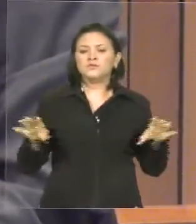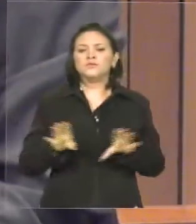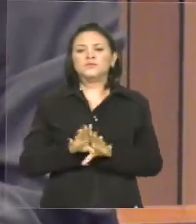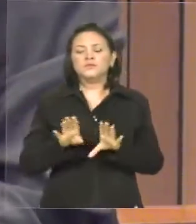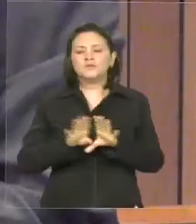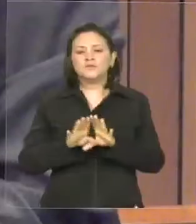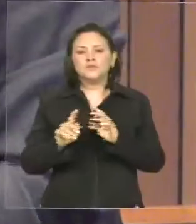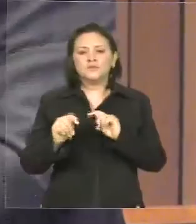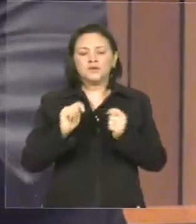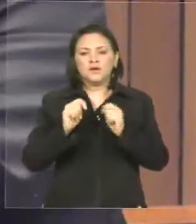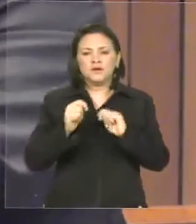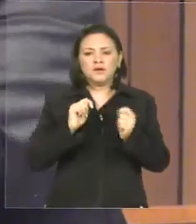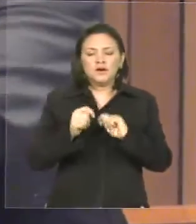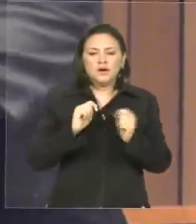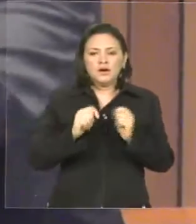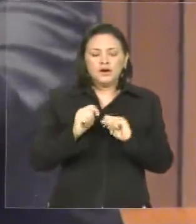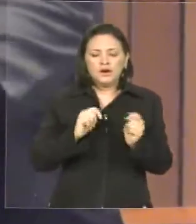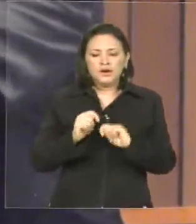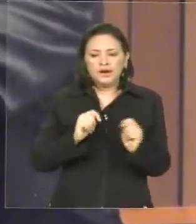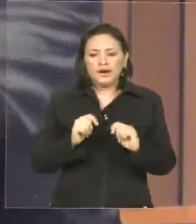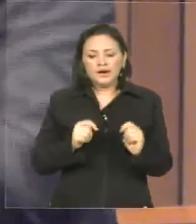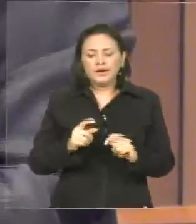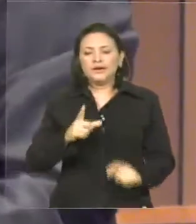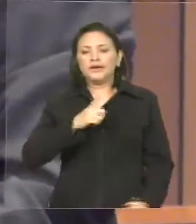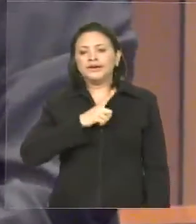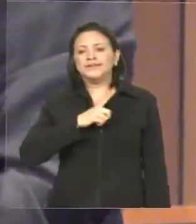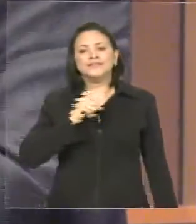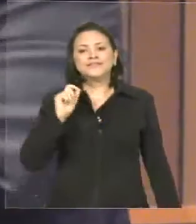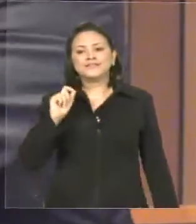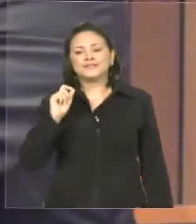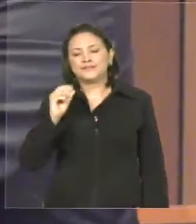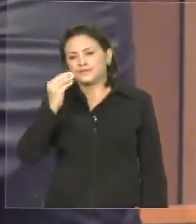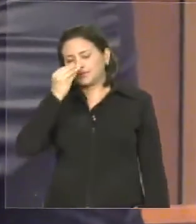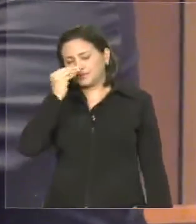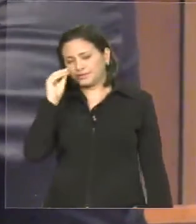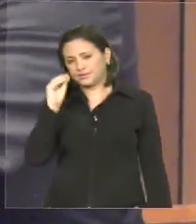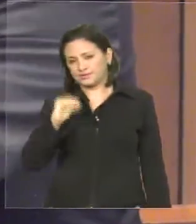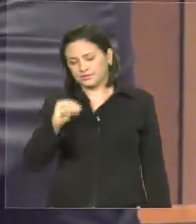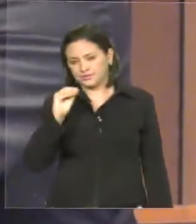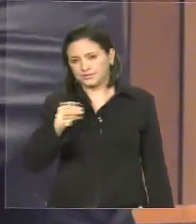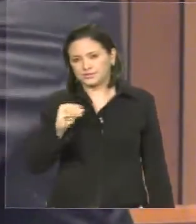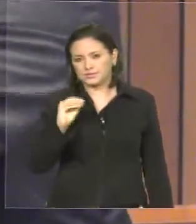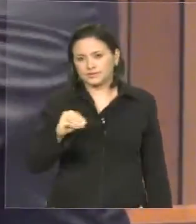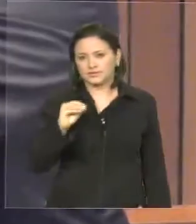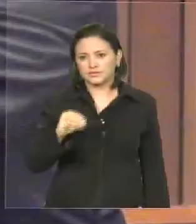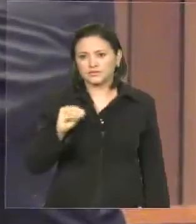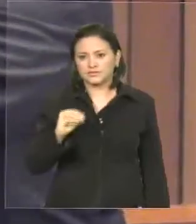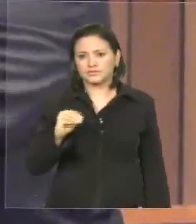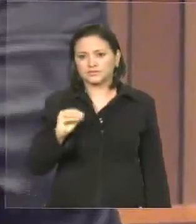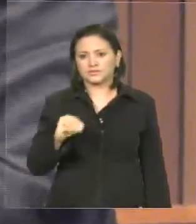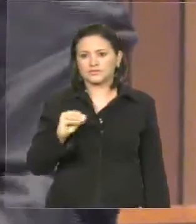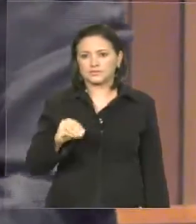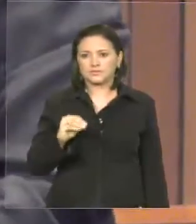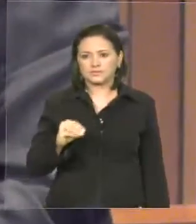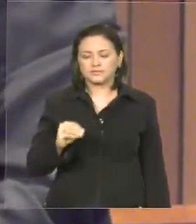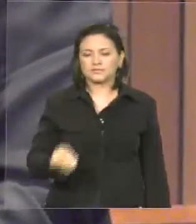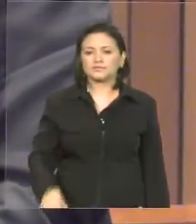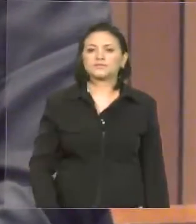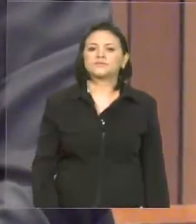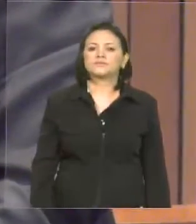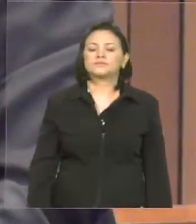economia, ficaram nos últimos anos relegadas por uma questão que estigmatizou muito o nosso